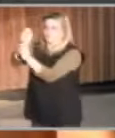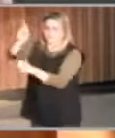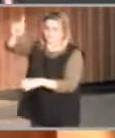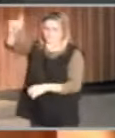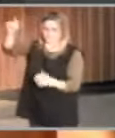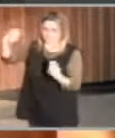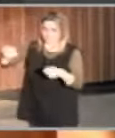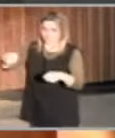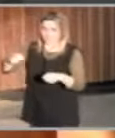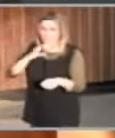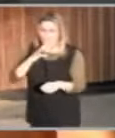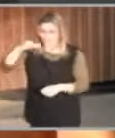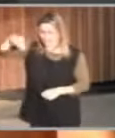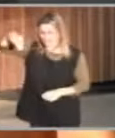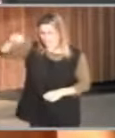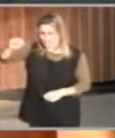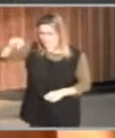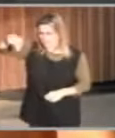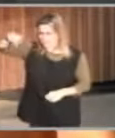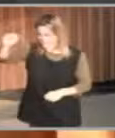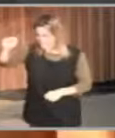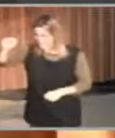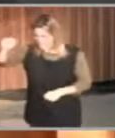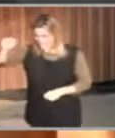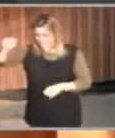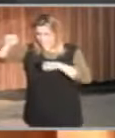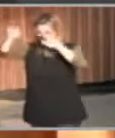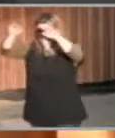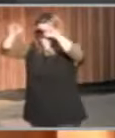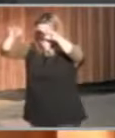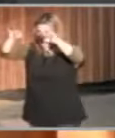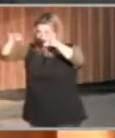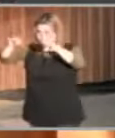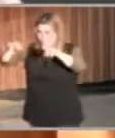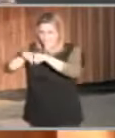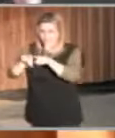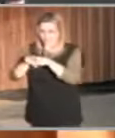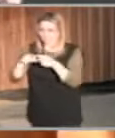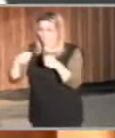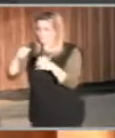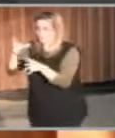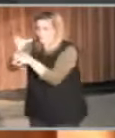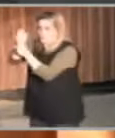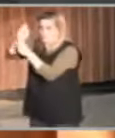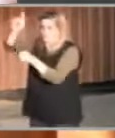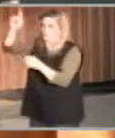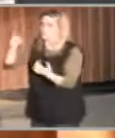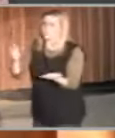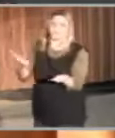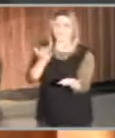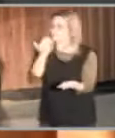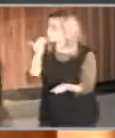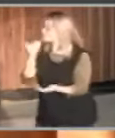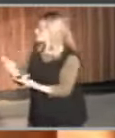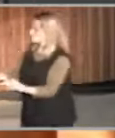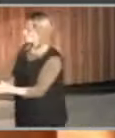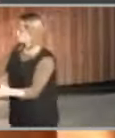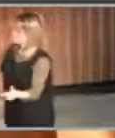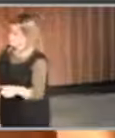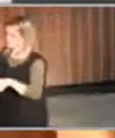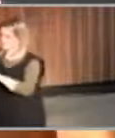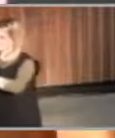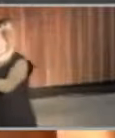Maná era a fonte do alimento a água brotava da rocha pelo toque milagroso da vara de Moisés e esse era o suprimento